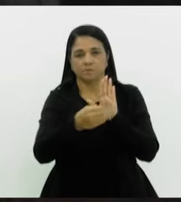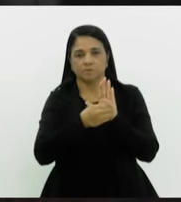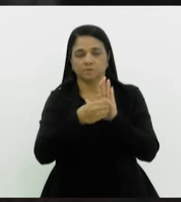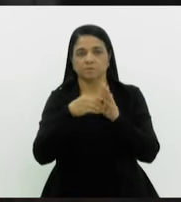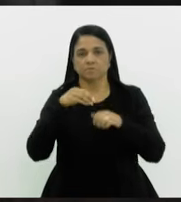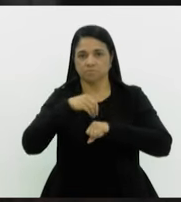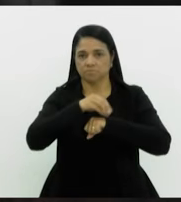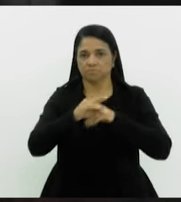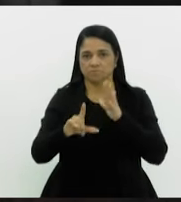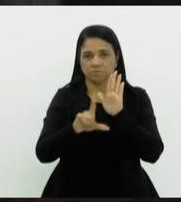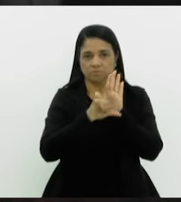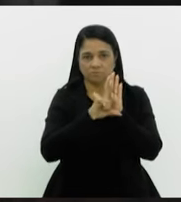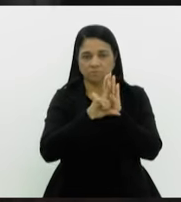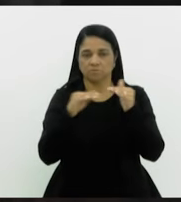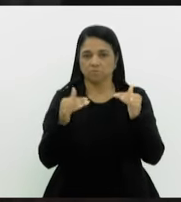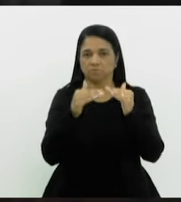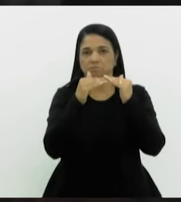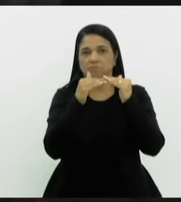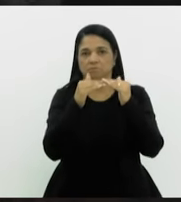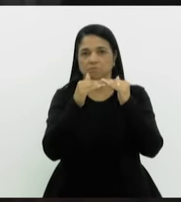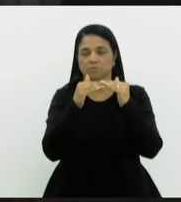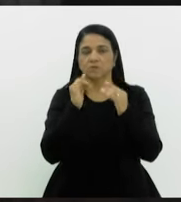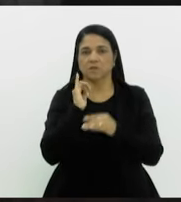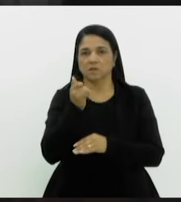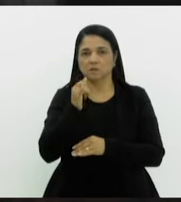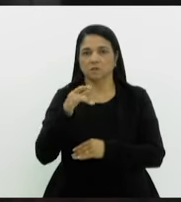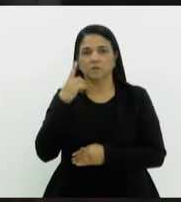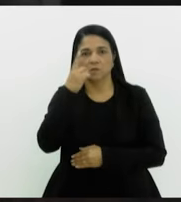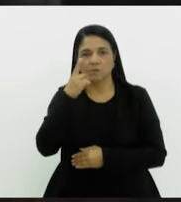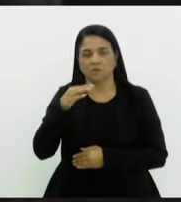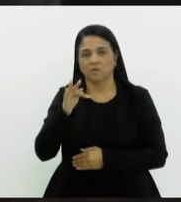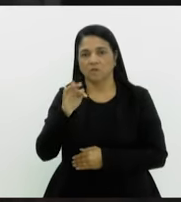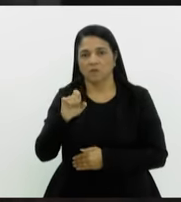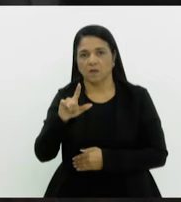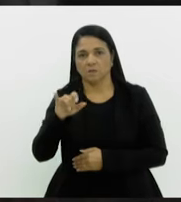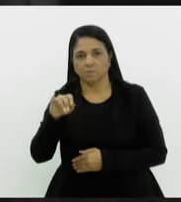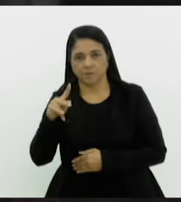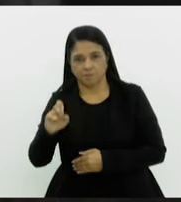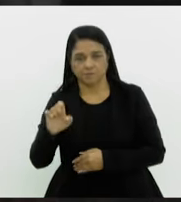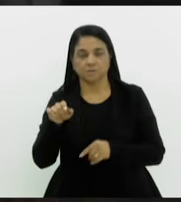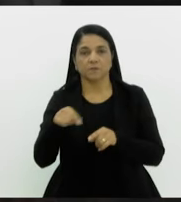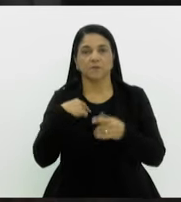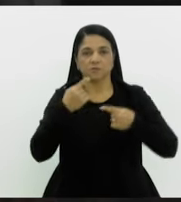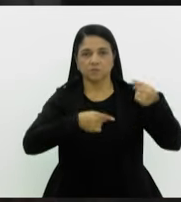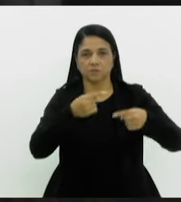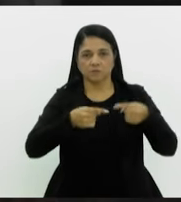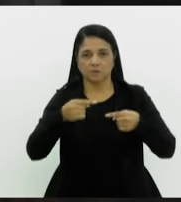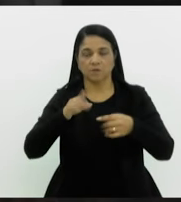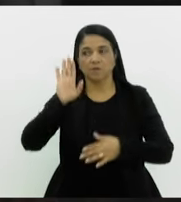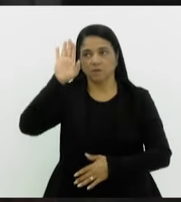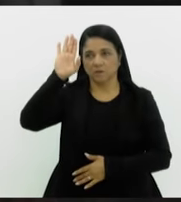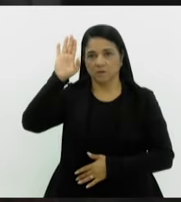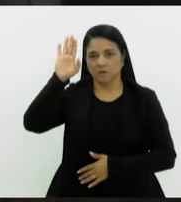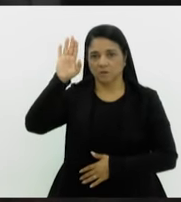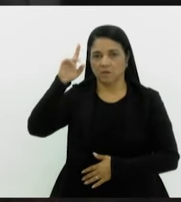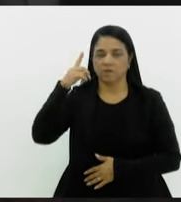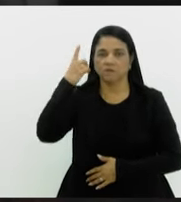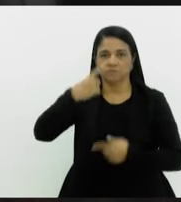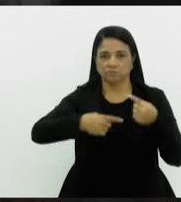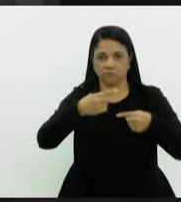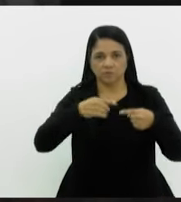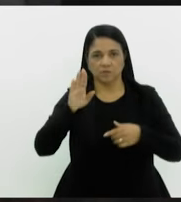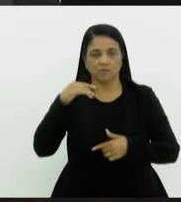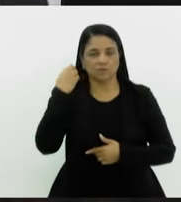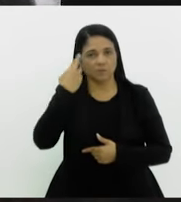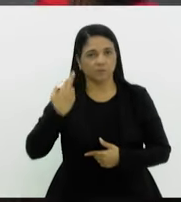Indicações Legislativas favorável, relator deputado Felipe Soares. Em discussão. Para discutir, presidente. Deputada Renata